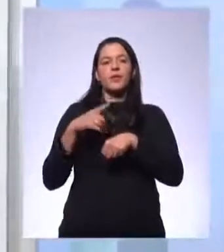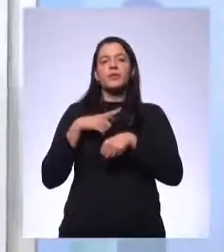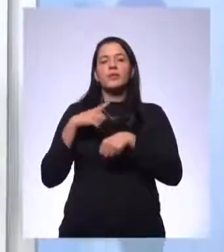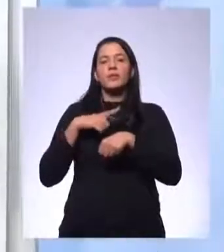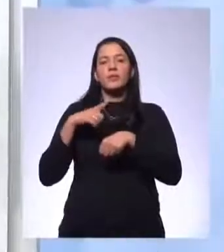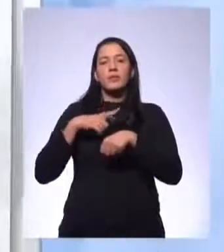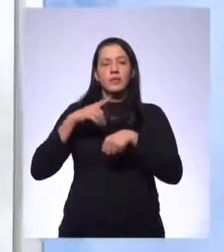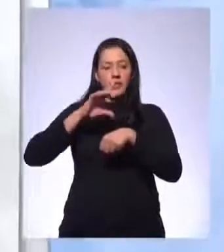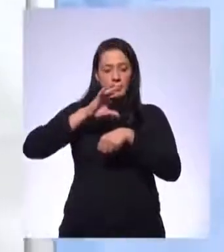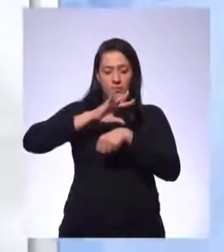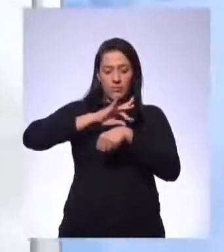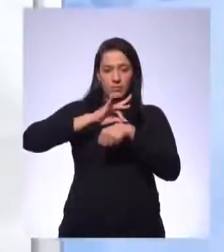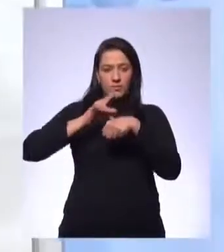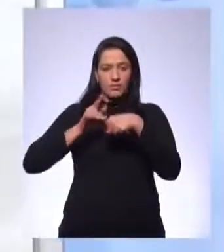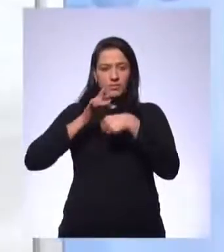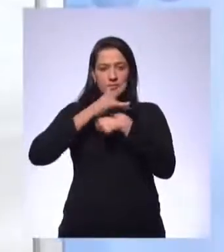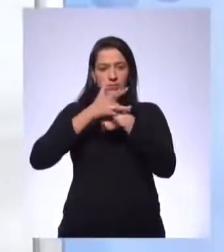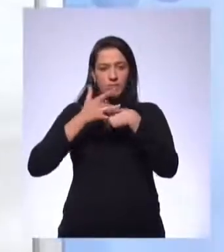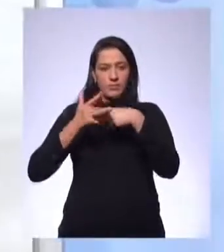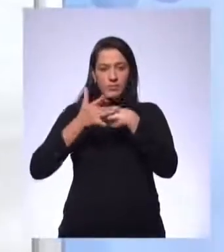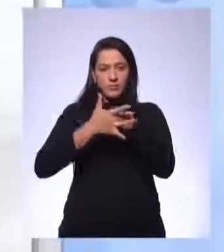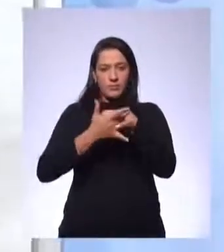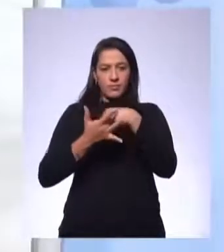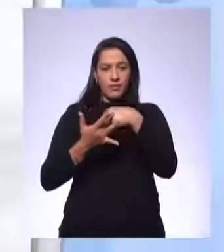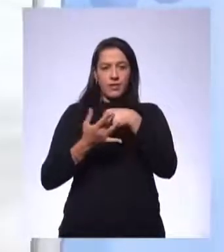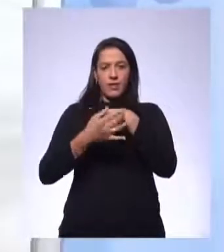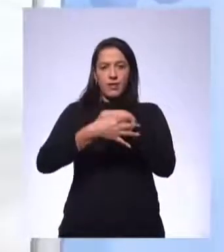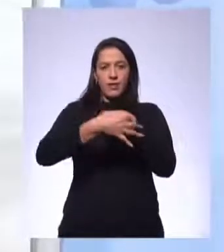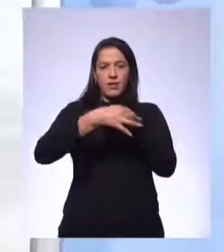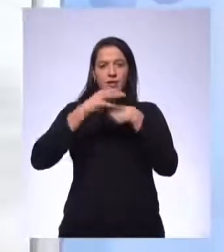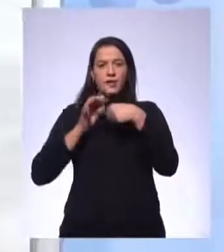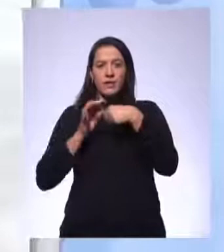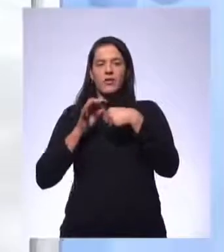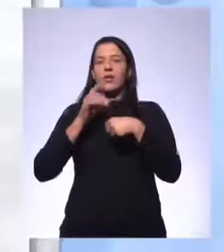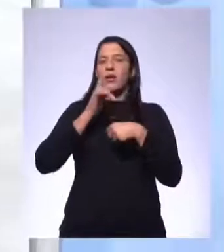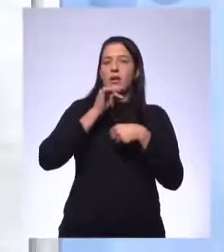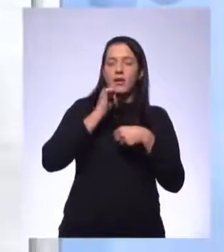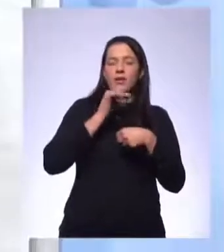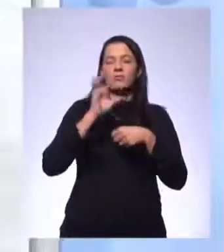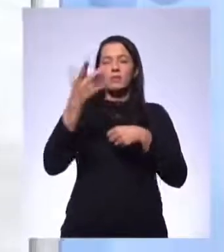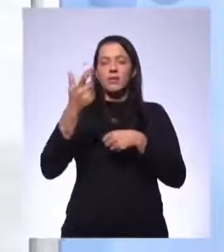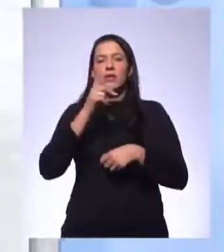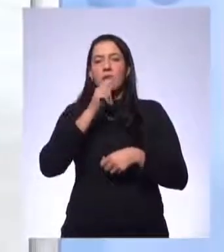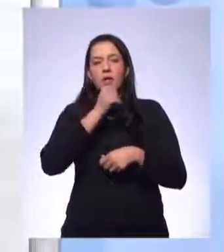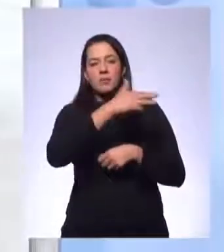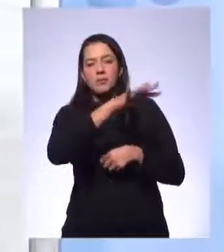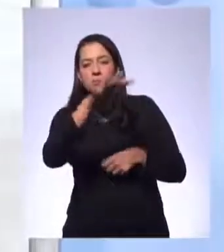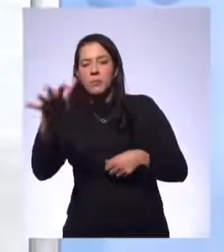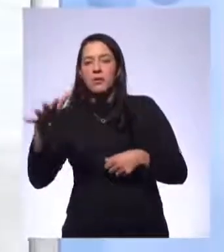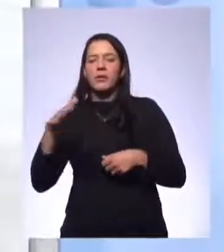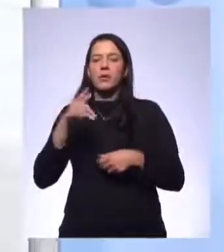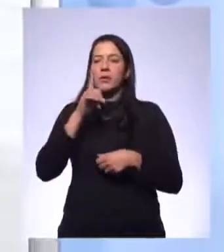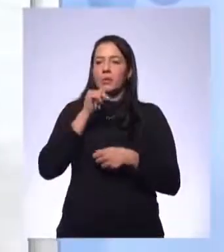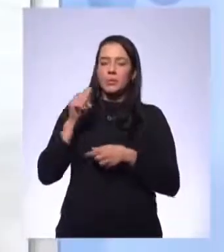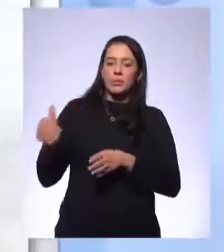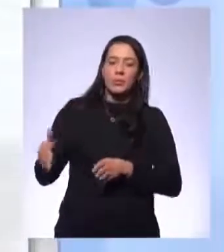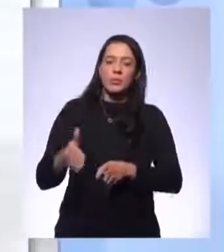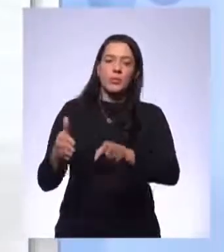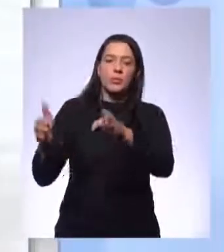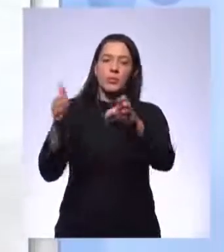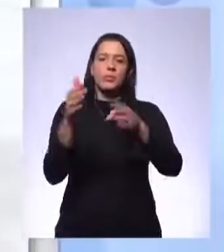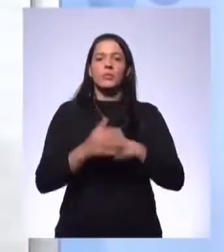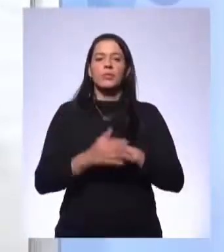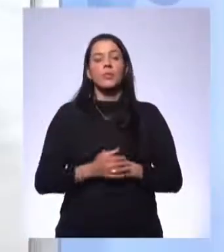aspecto de formar uma película, por exemplo, acontece na água dos rios, dos mares, ou a água depositada também, que pode ser